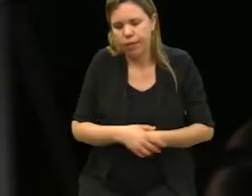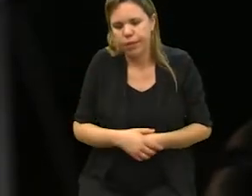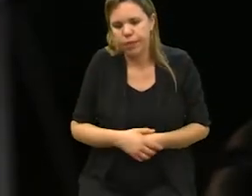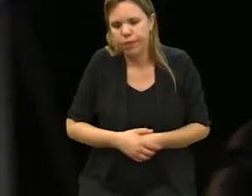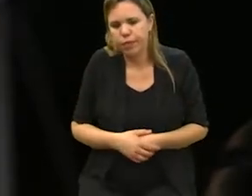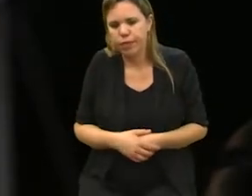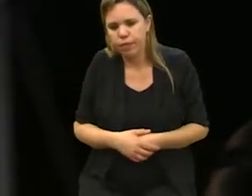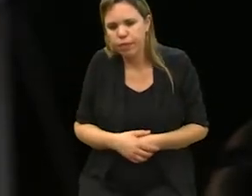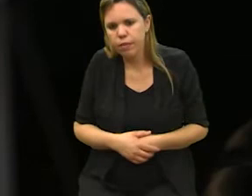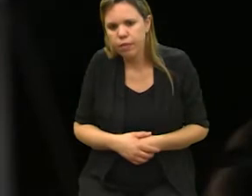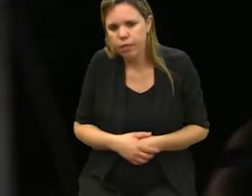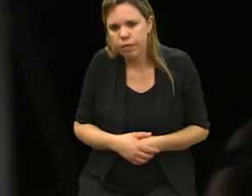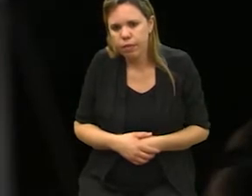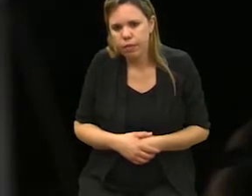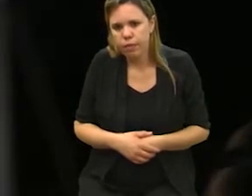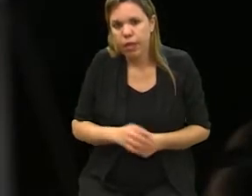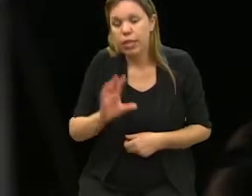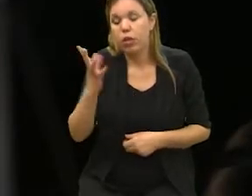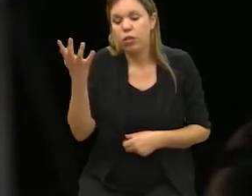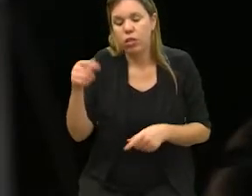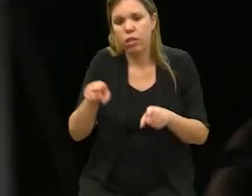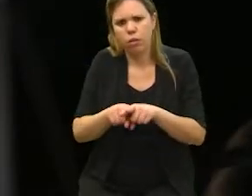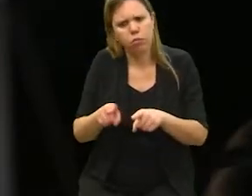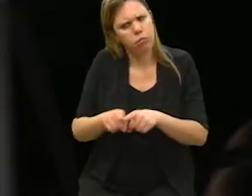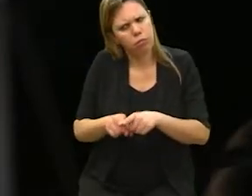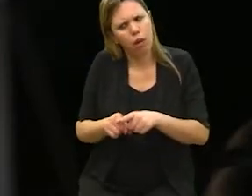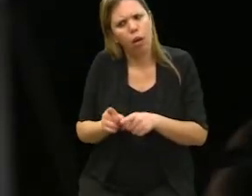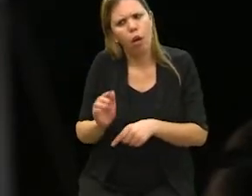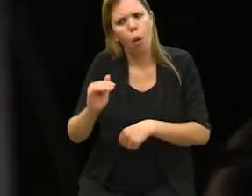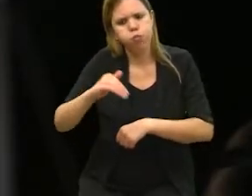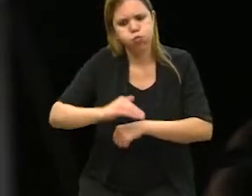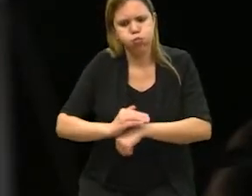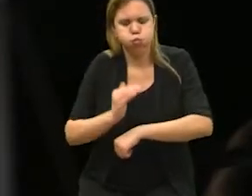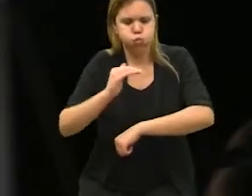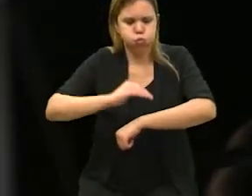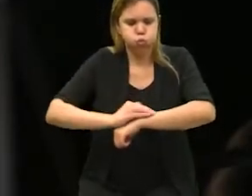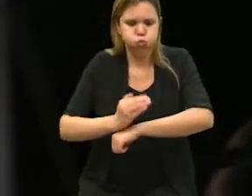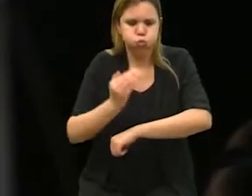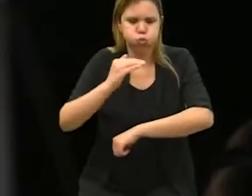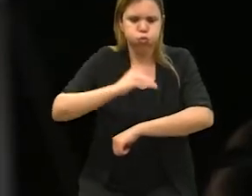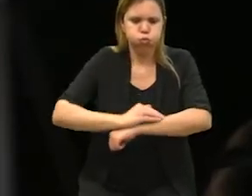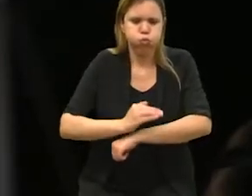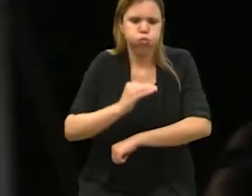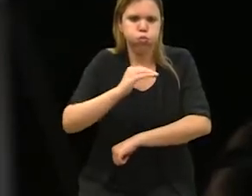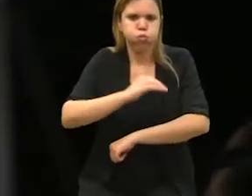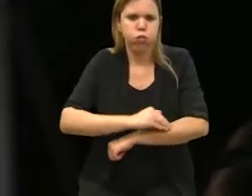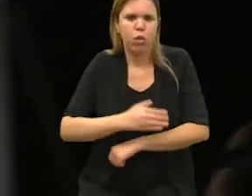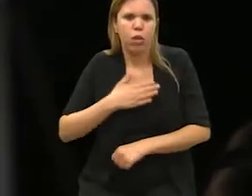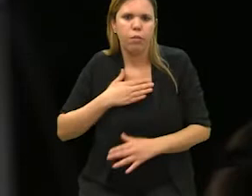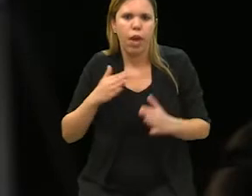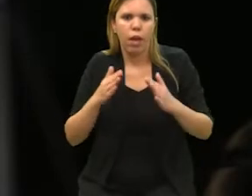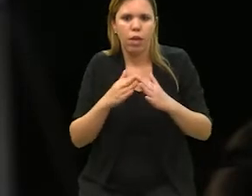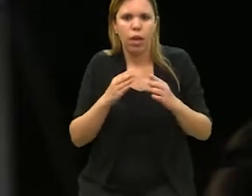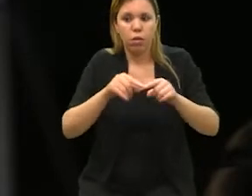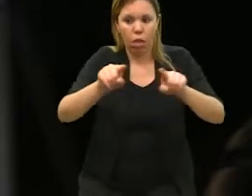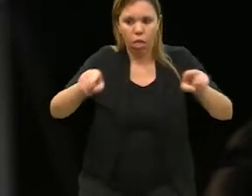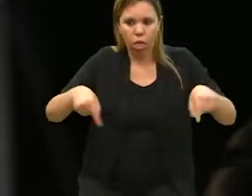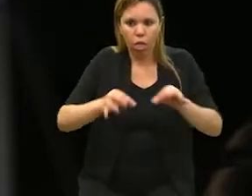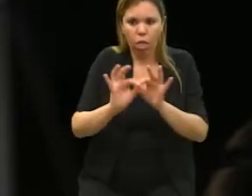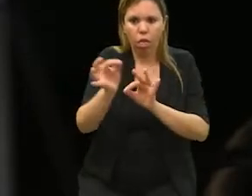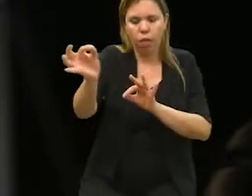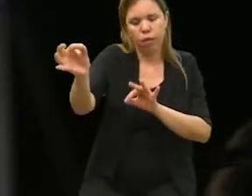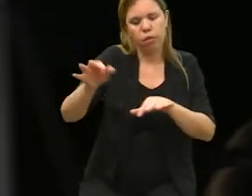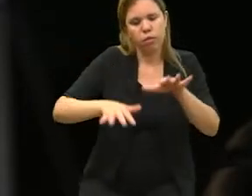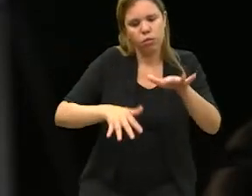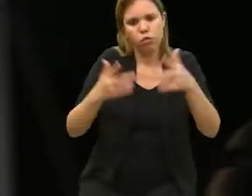também. Acidentes com sapos, também é uma curiosidade, né? Na minha casa mesmo tem alguns sapos lá em casa, tem bastante terreno.